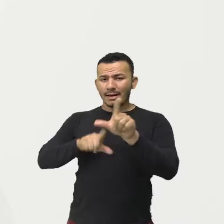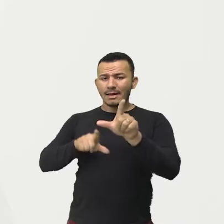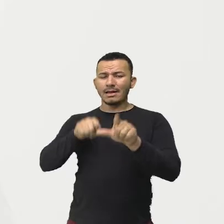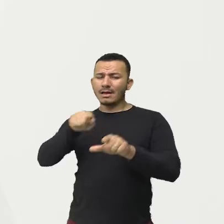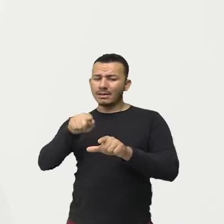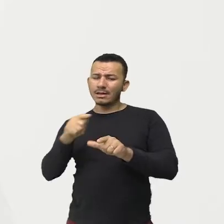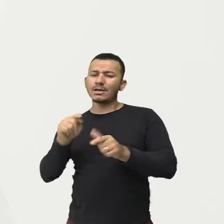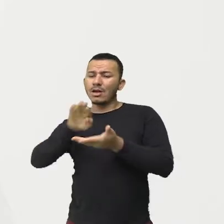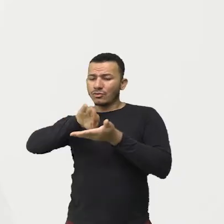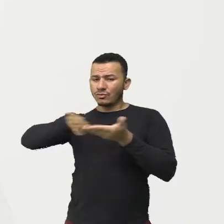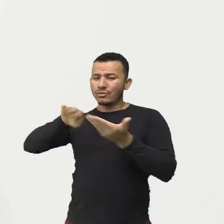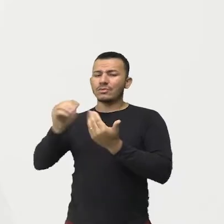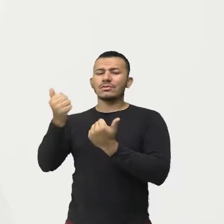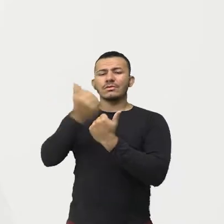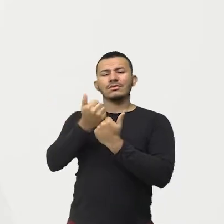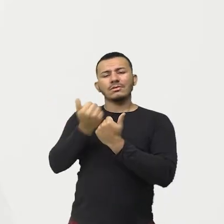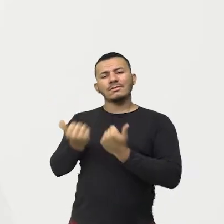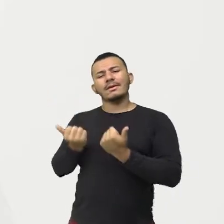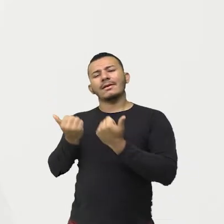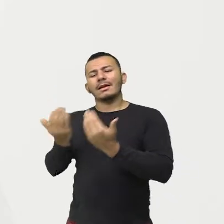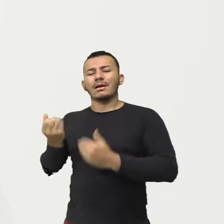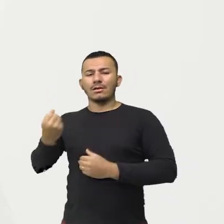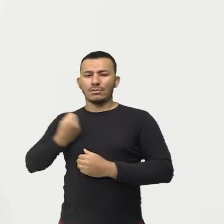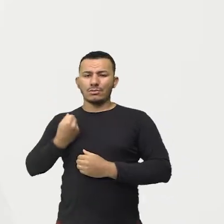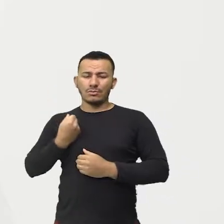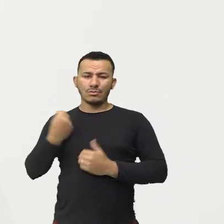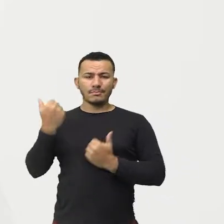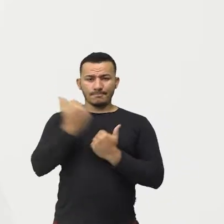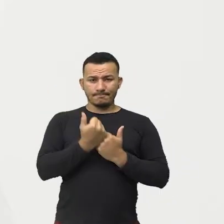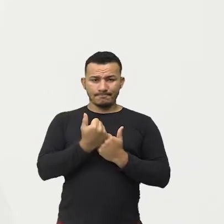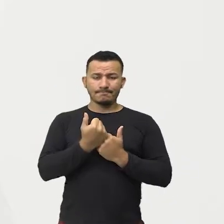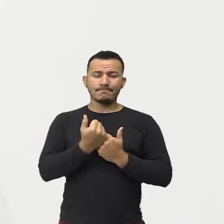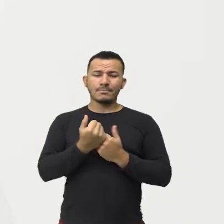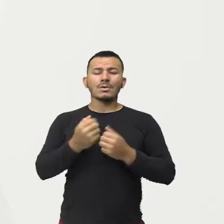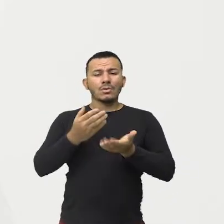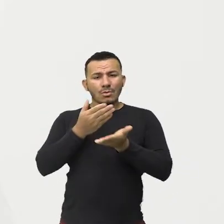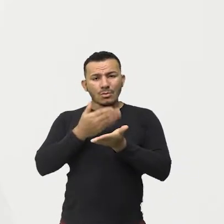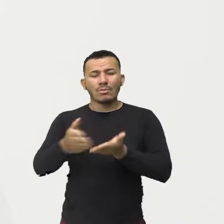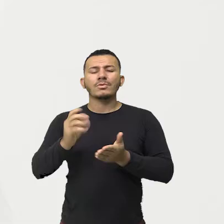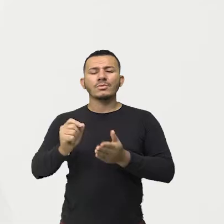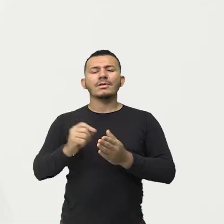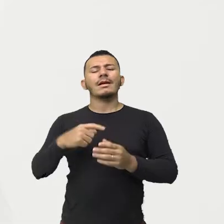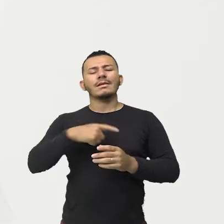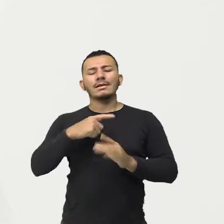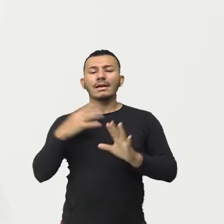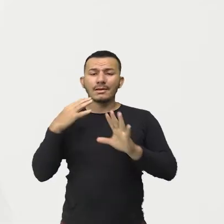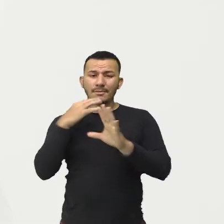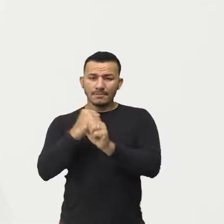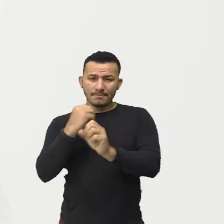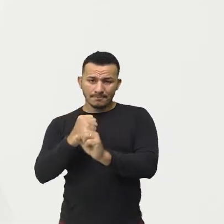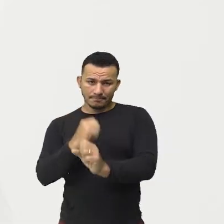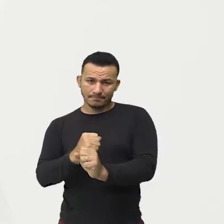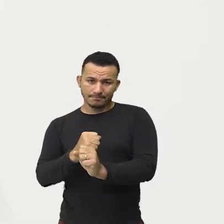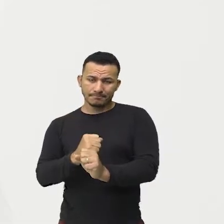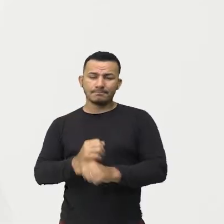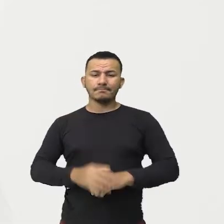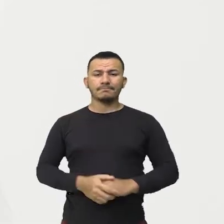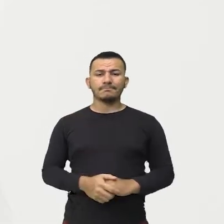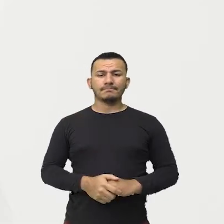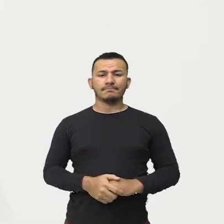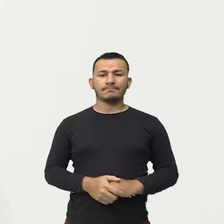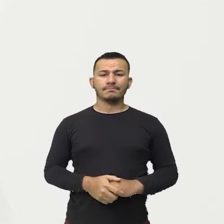letras dessa expressão e temos que efetuar as operações nela indicada,